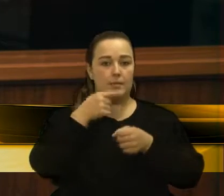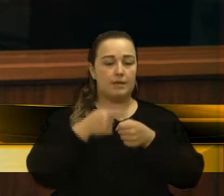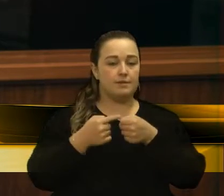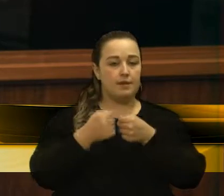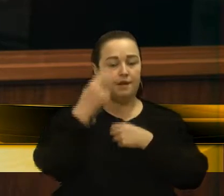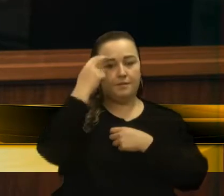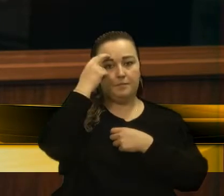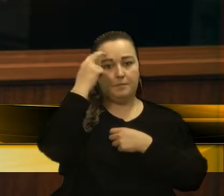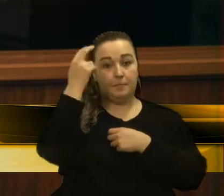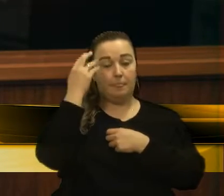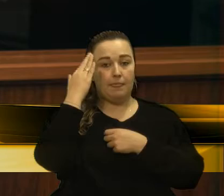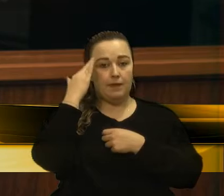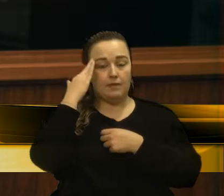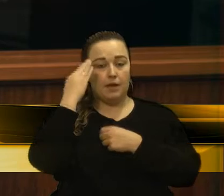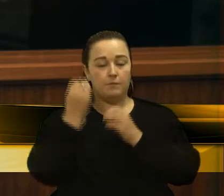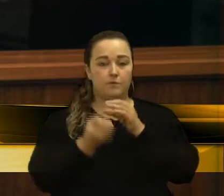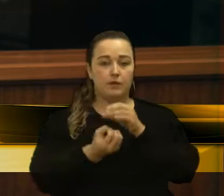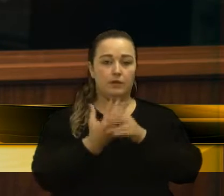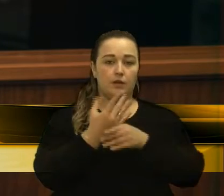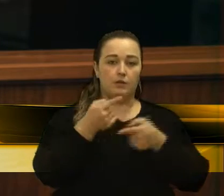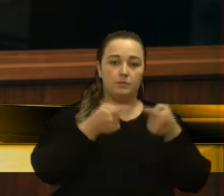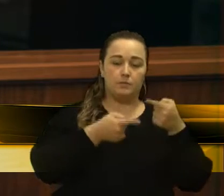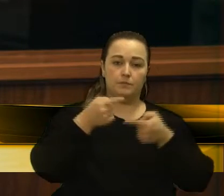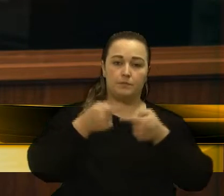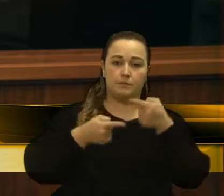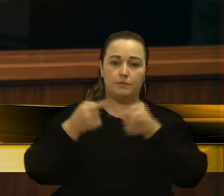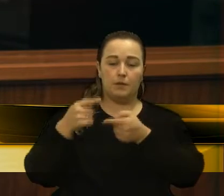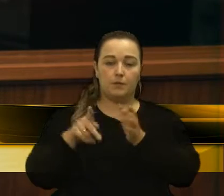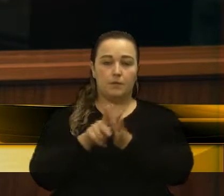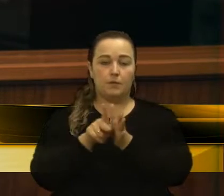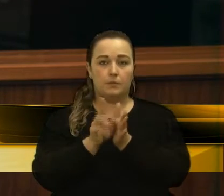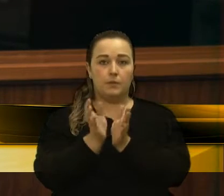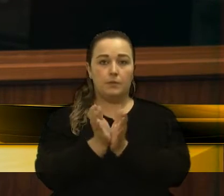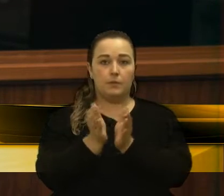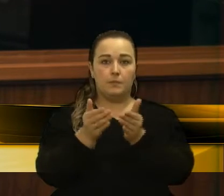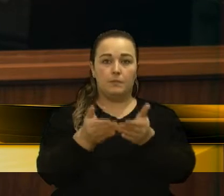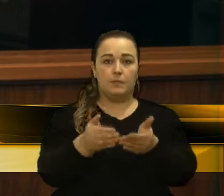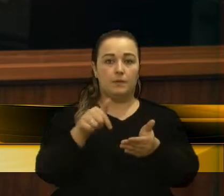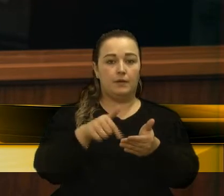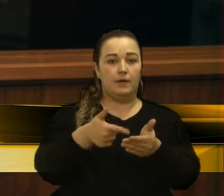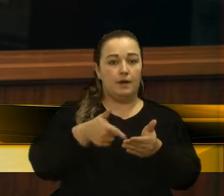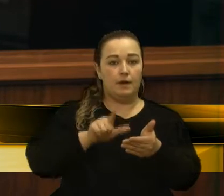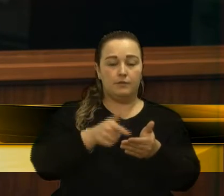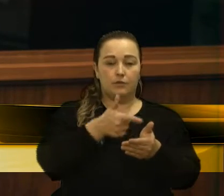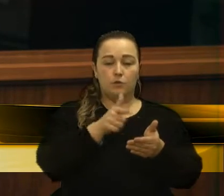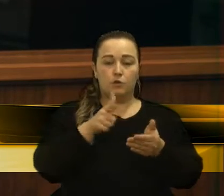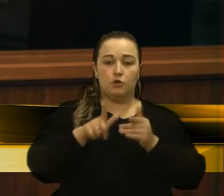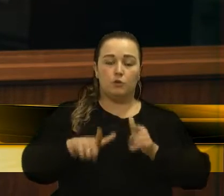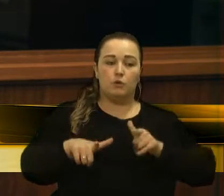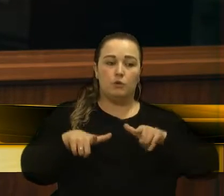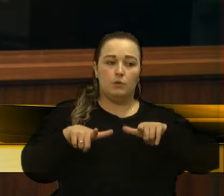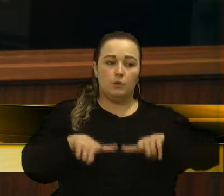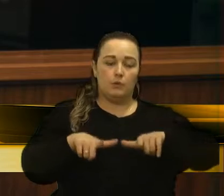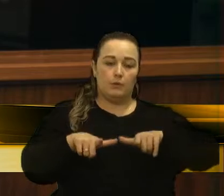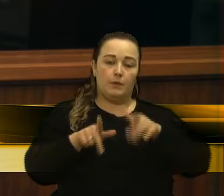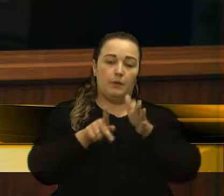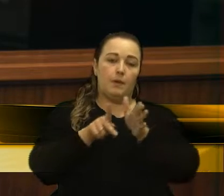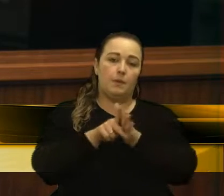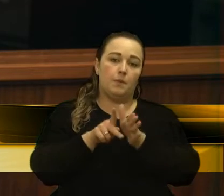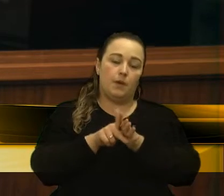sabe que surgiu nos debates, inclusive, propostos pela comissão aqui, que não tinha áreas demarcadas e não era possível